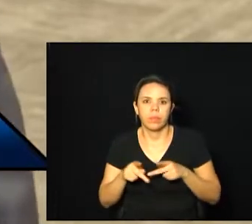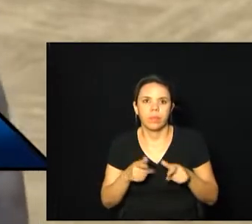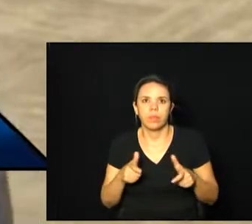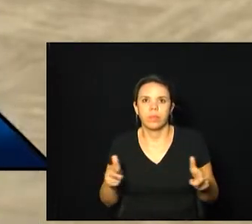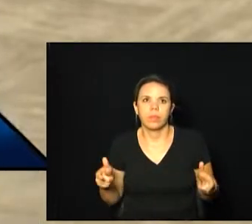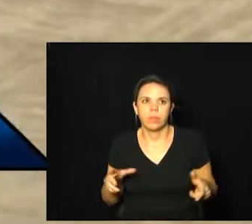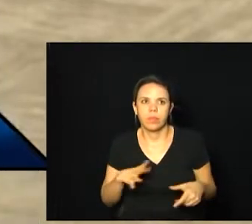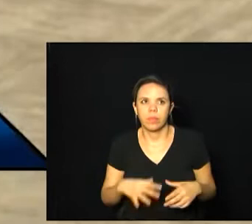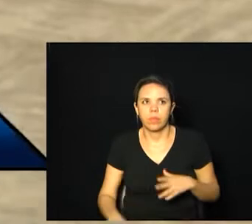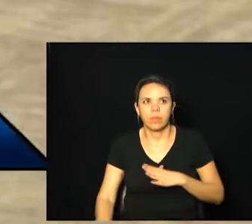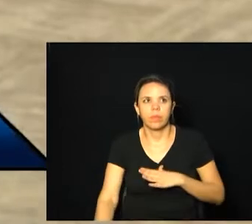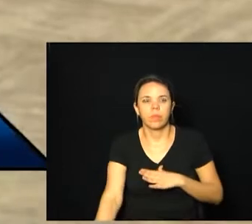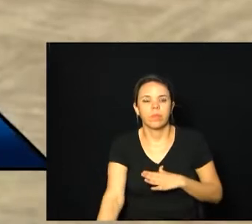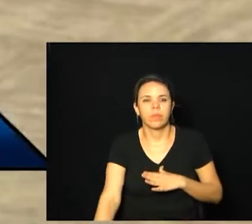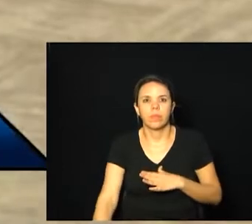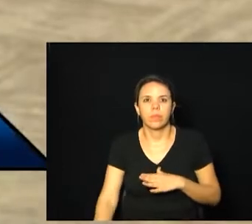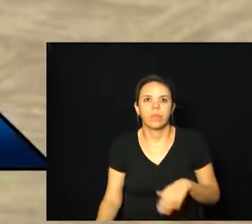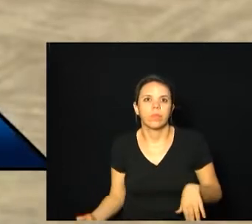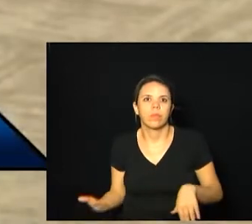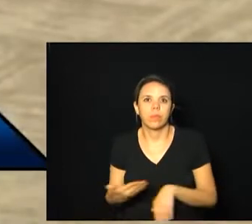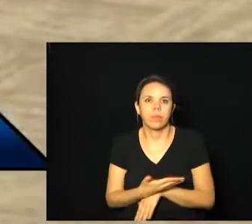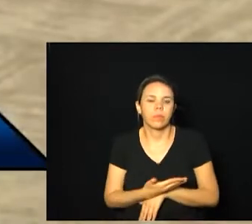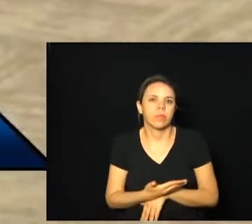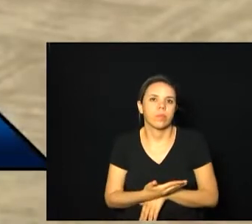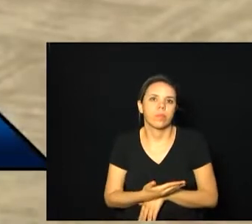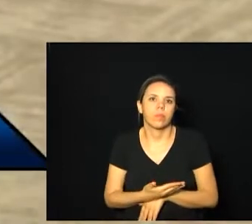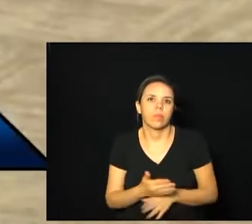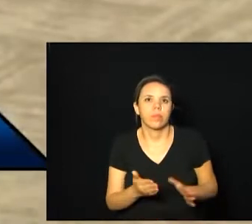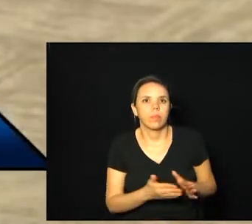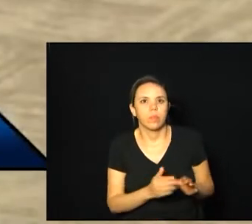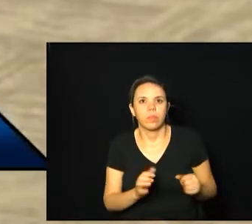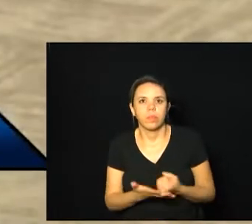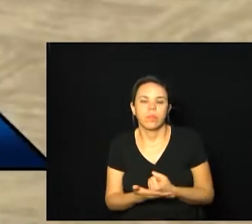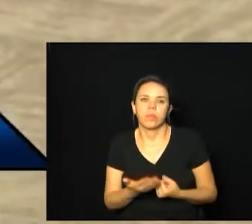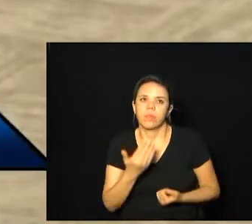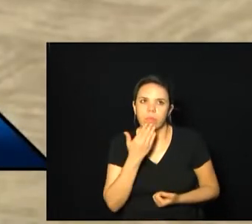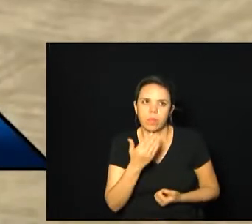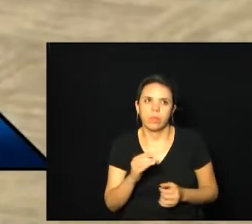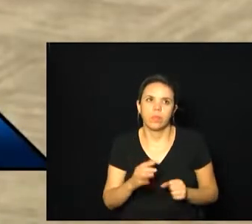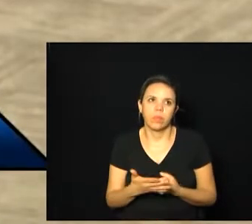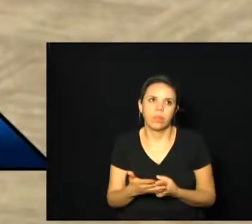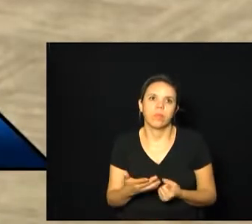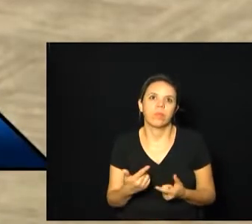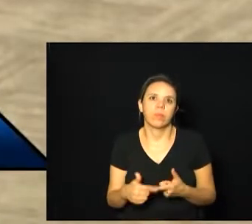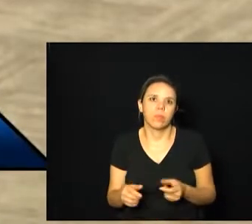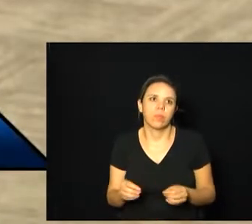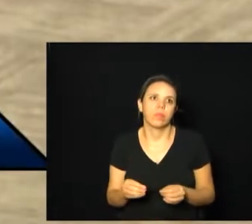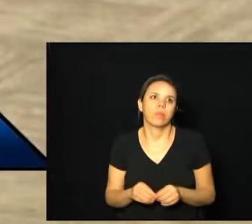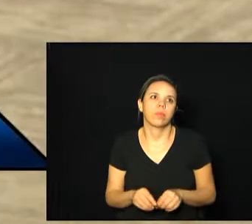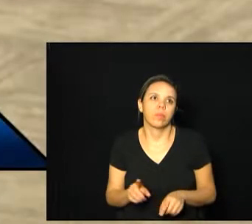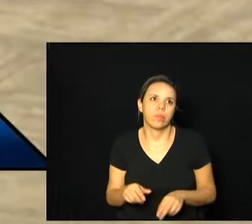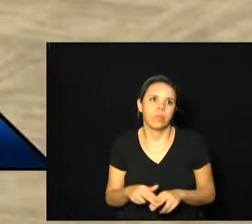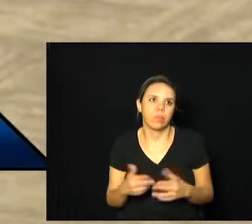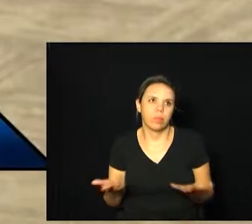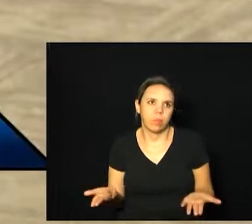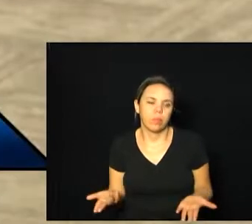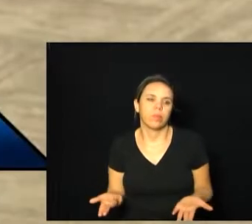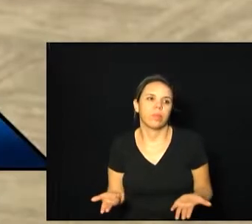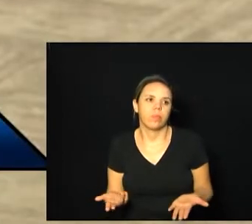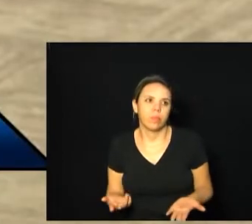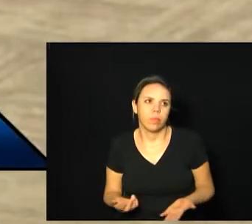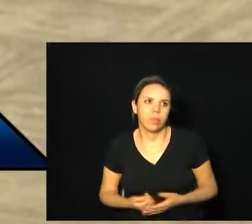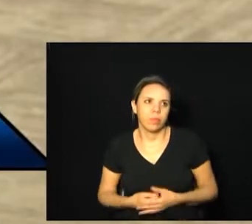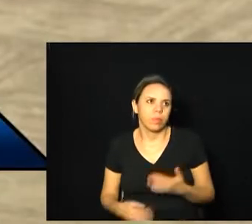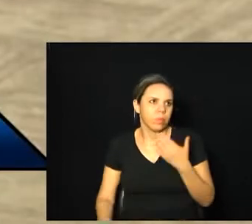acelerado na cidade. E nós entramos concomitantemente no período de pandemia. A Covid acabou contribuindo também para isso. Então